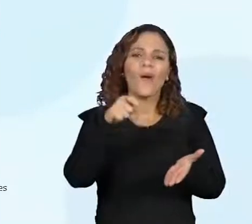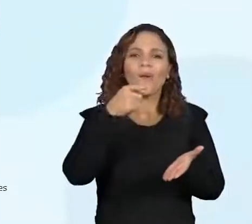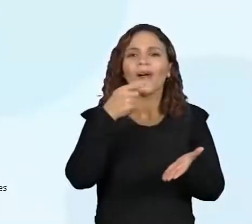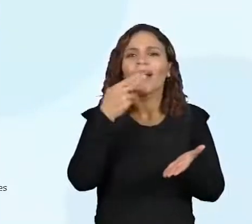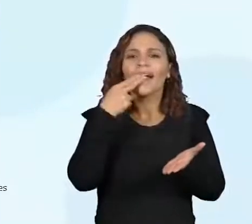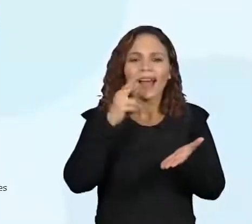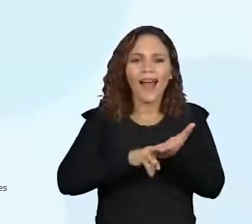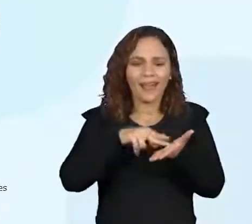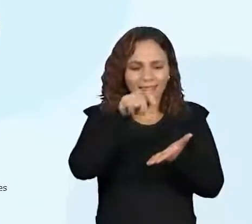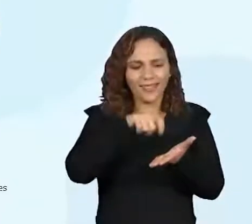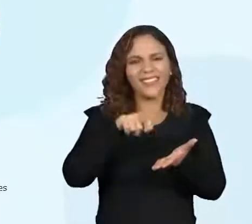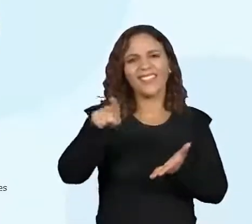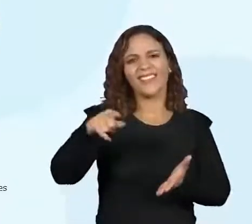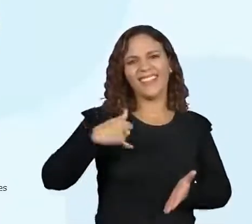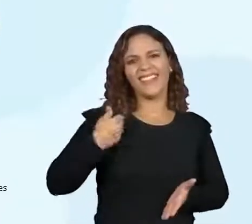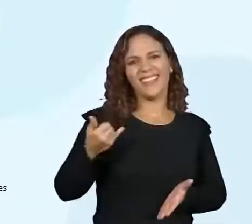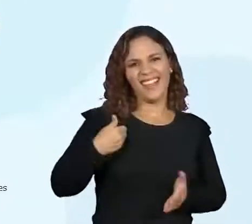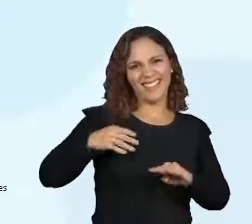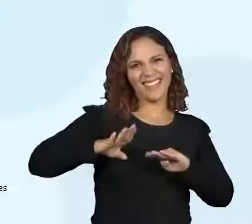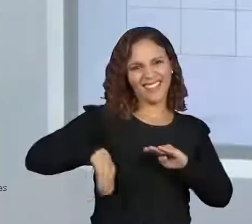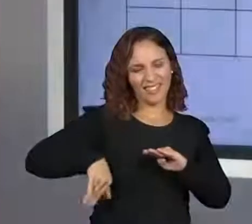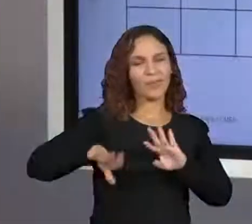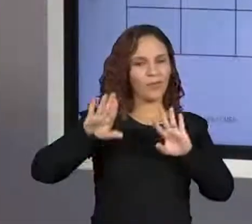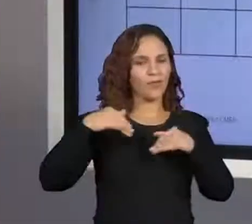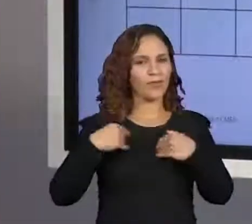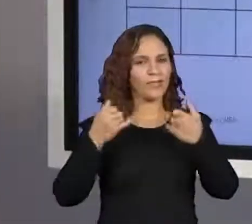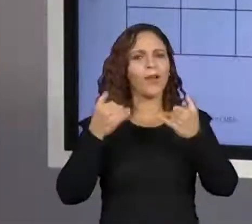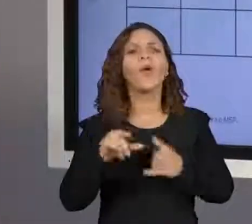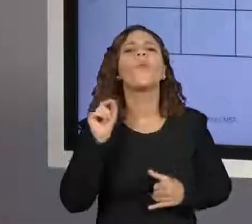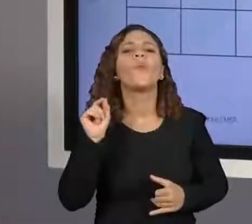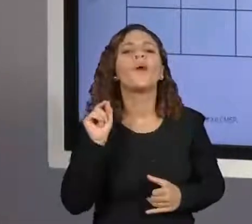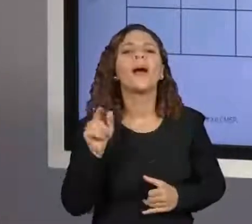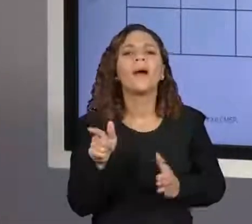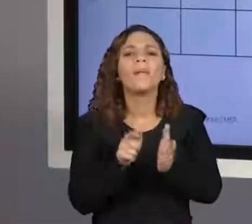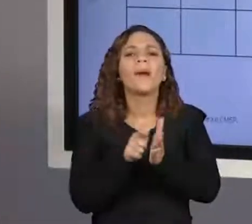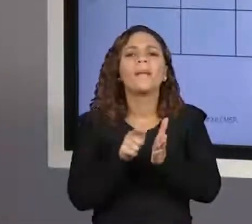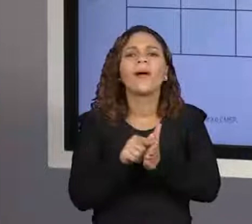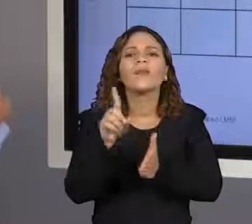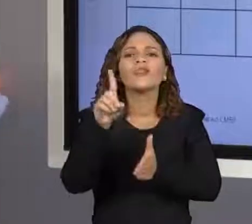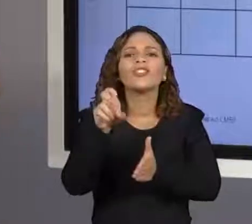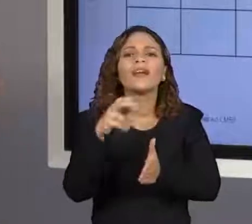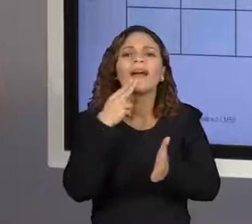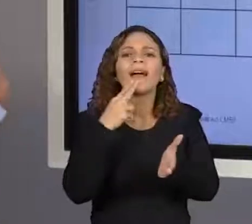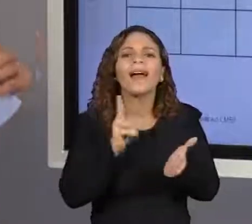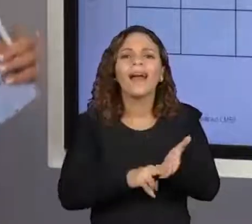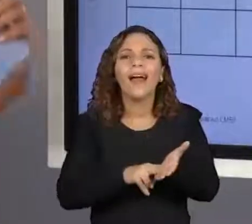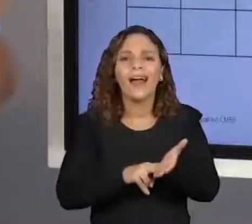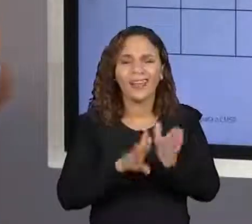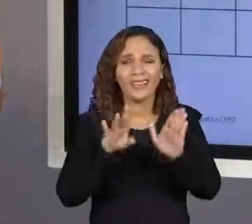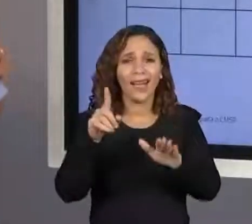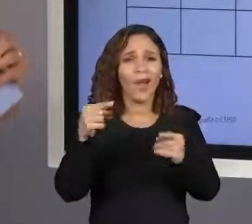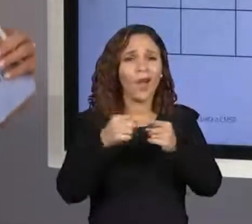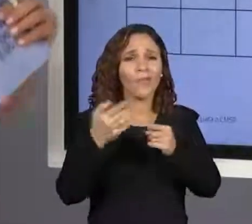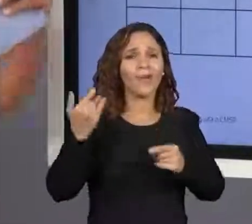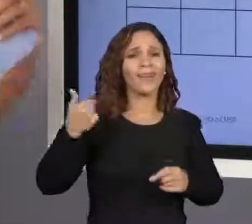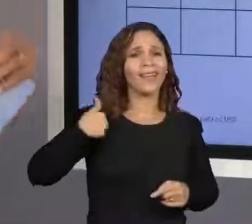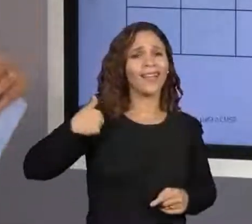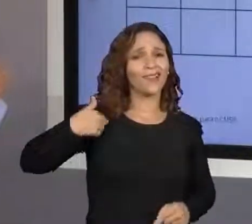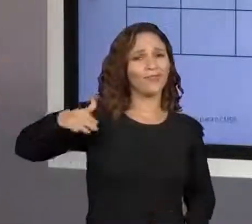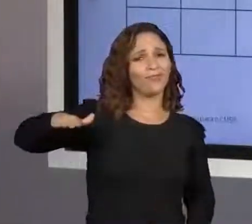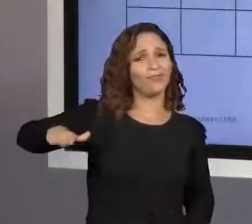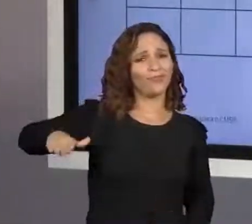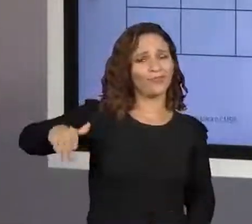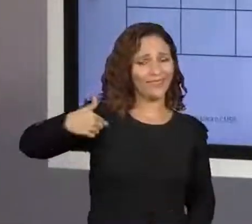carta, gente, vocês são novinhos, vou falar para vocês. São crianças novas, isso é uma coisa do tempo da